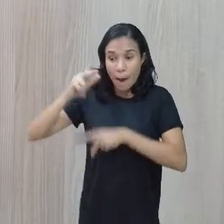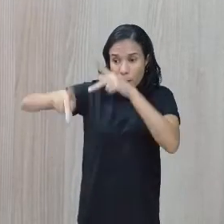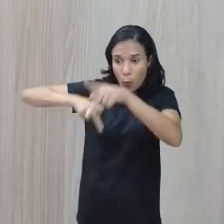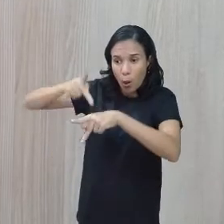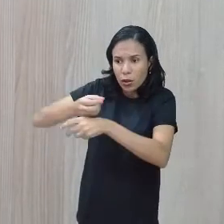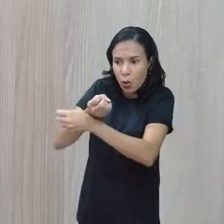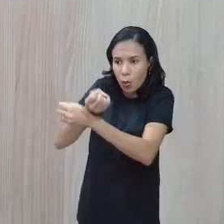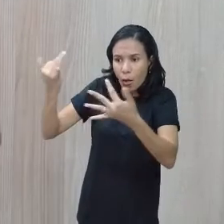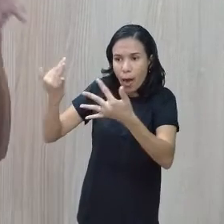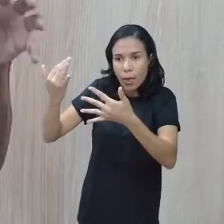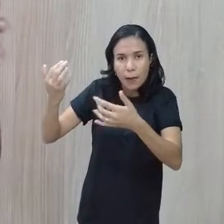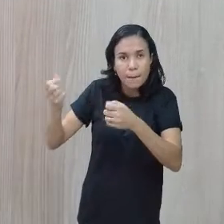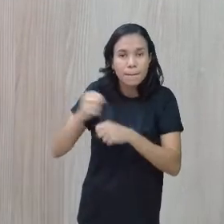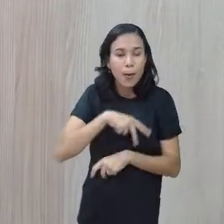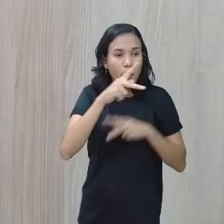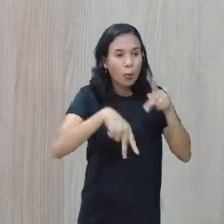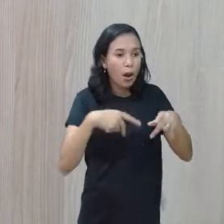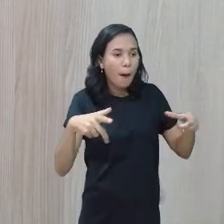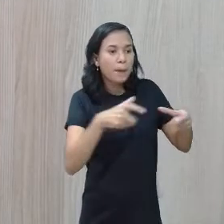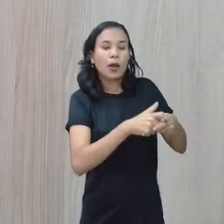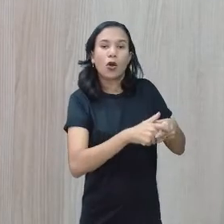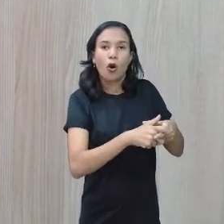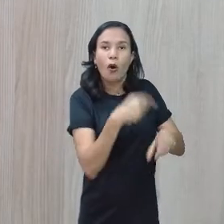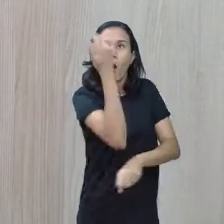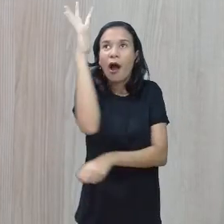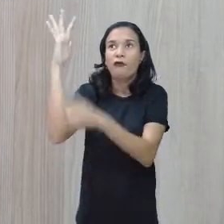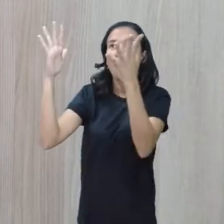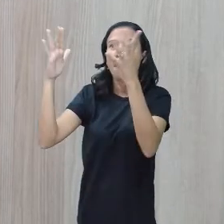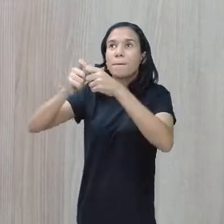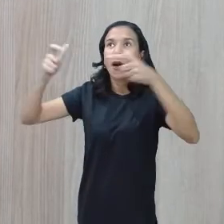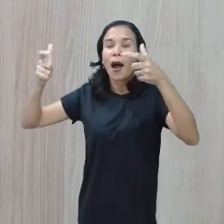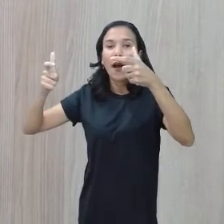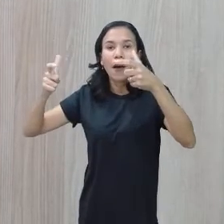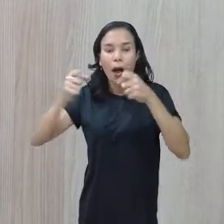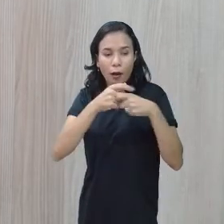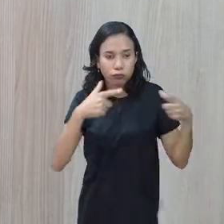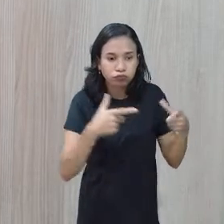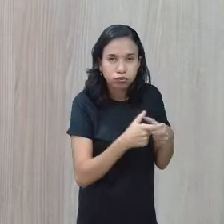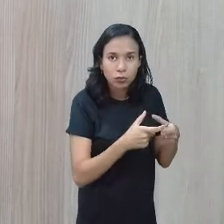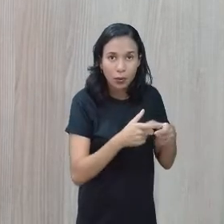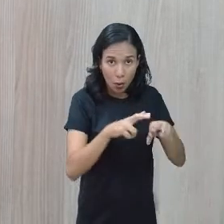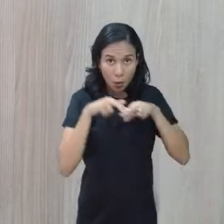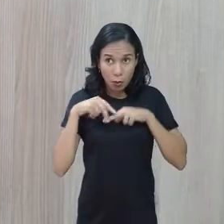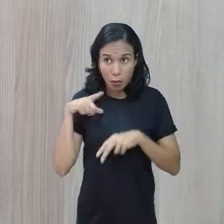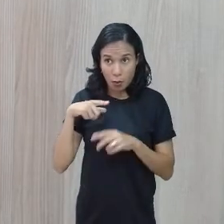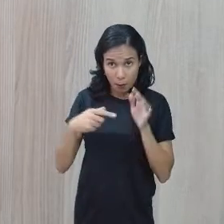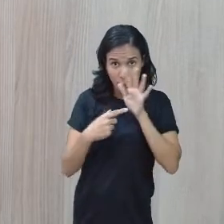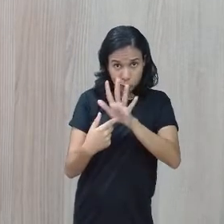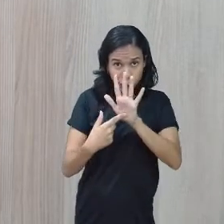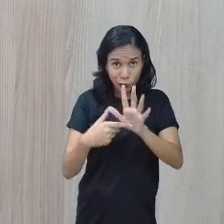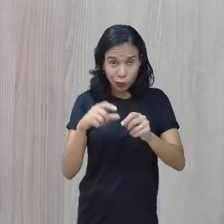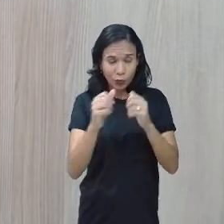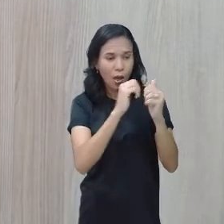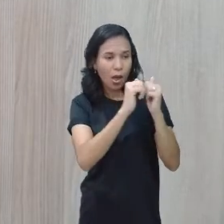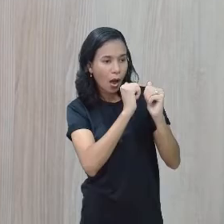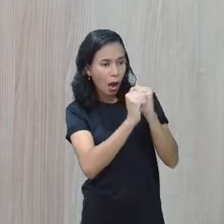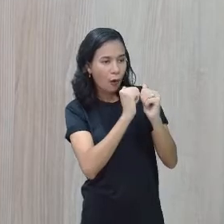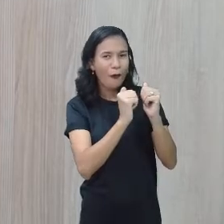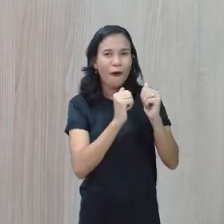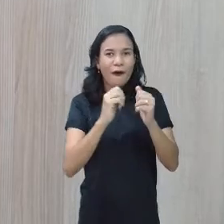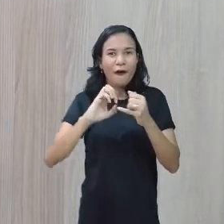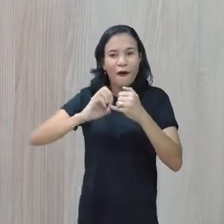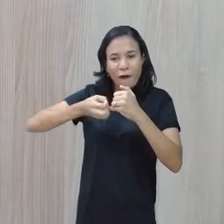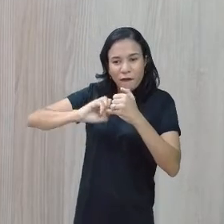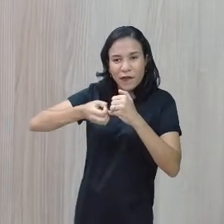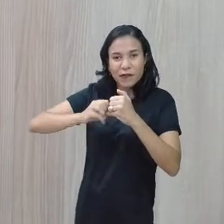menor população, onde tinha mais verde, menos verde. Disse, tá, como é que eu vou fazer isso para esse menino? Então peguei grãos, como você colocou aqui, de arroz, de feijão,